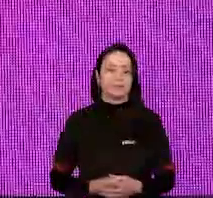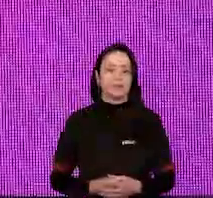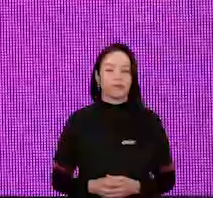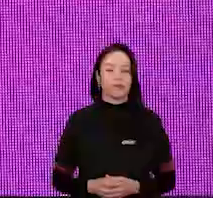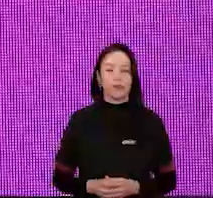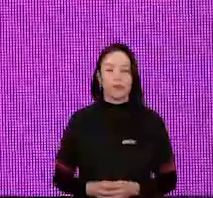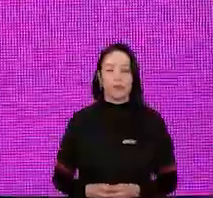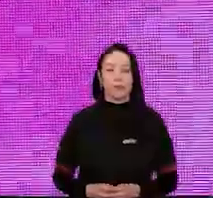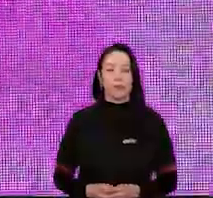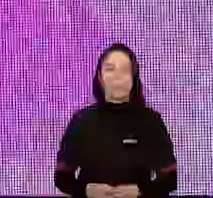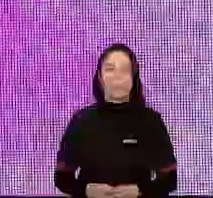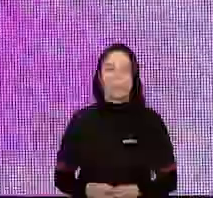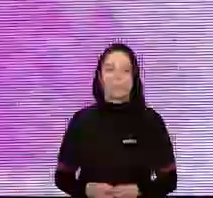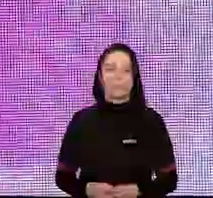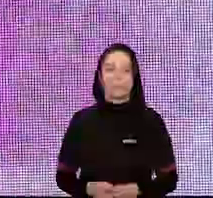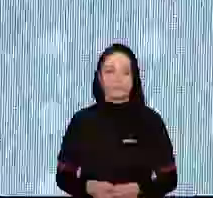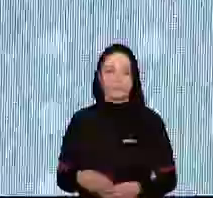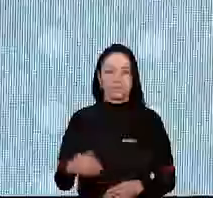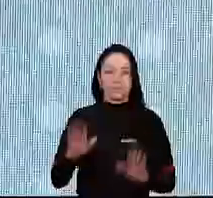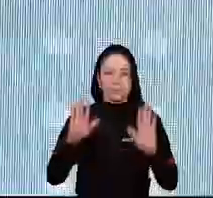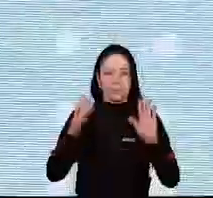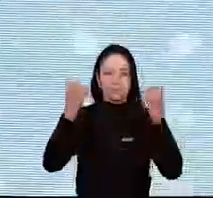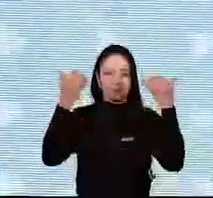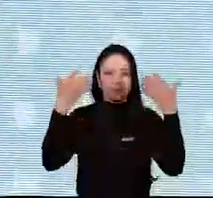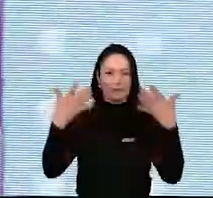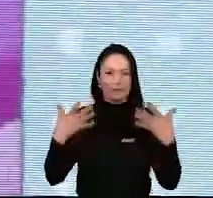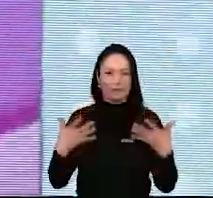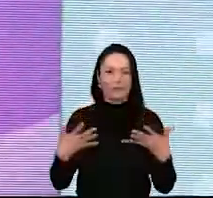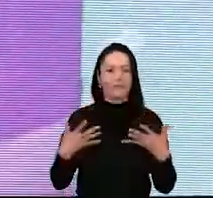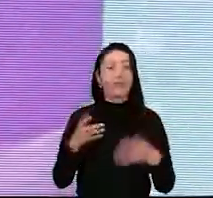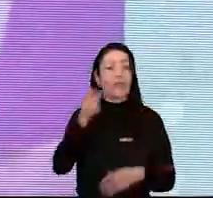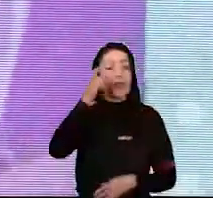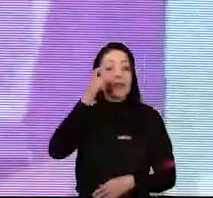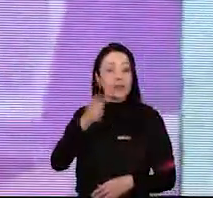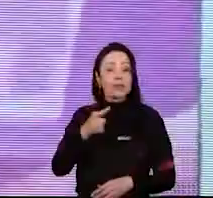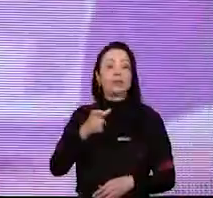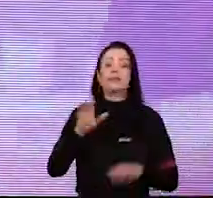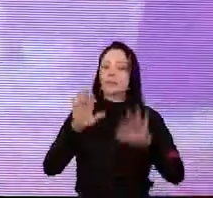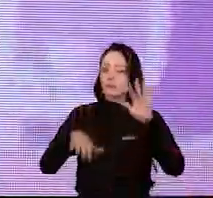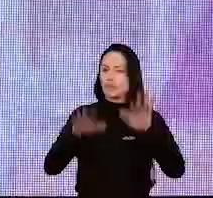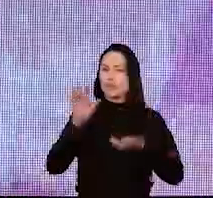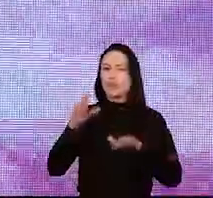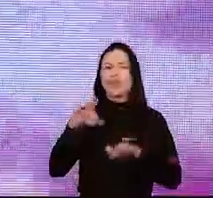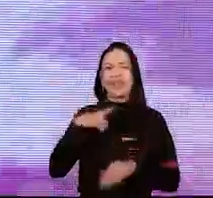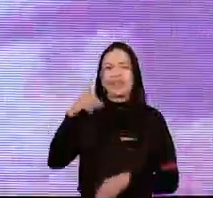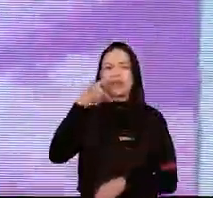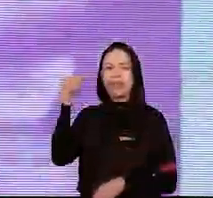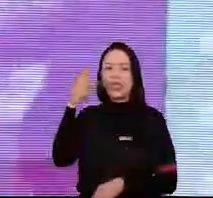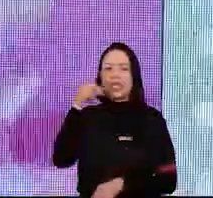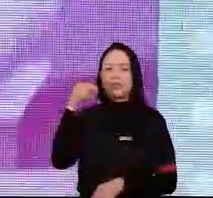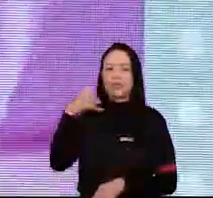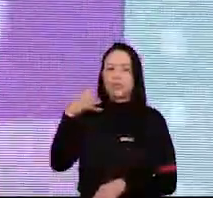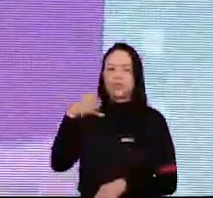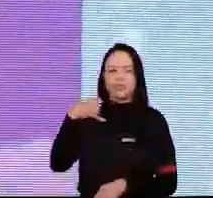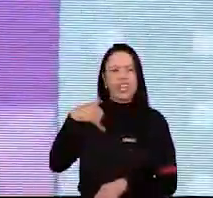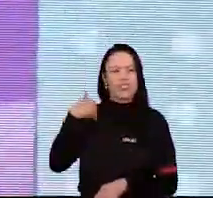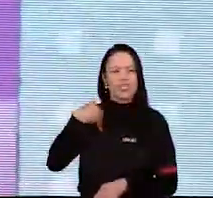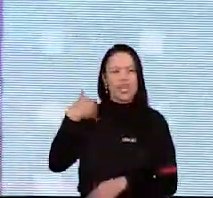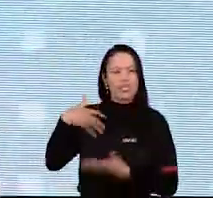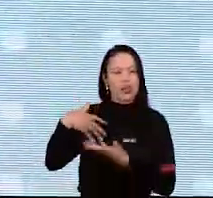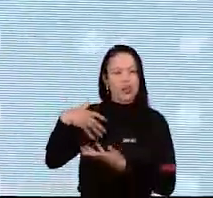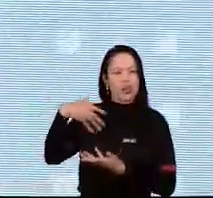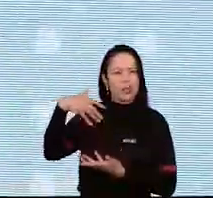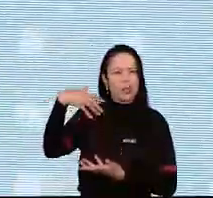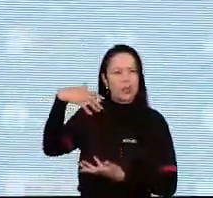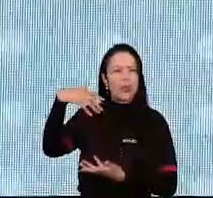eu te interromper um minuto. Algo interessante que, às vezes, eu pego gato idoso com